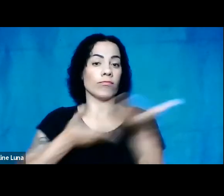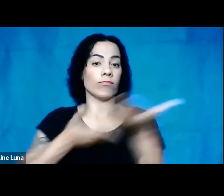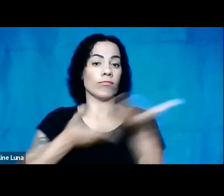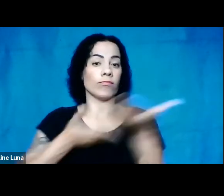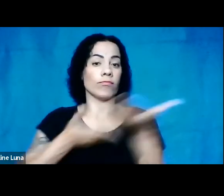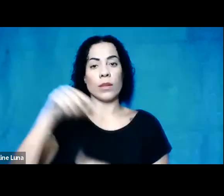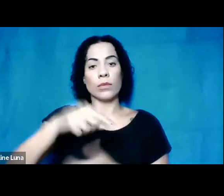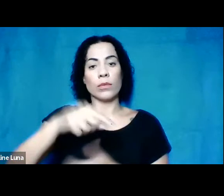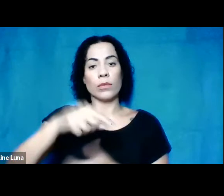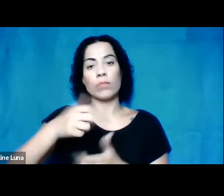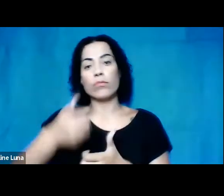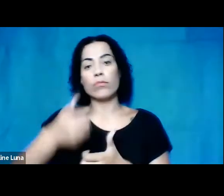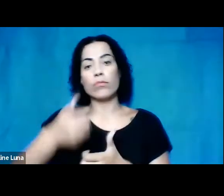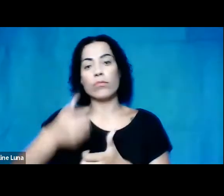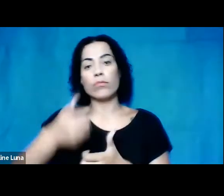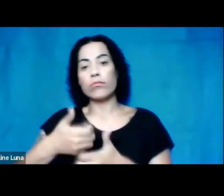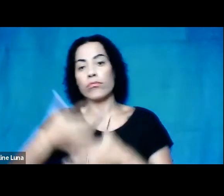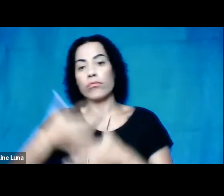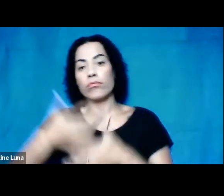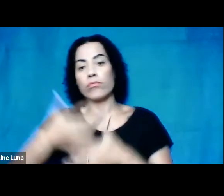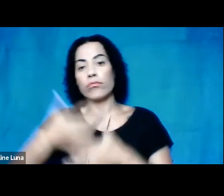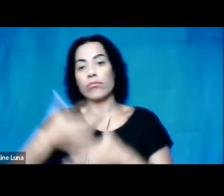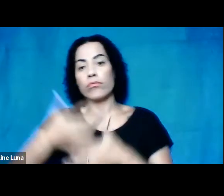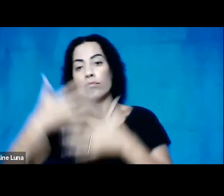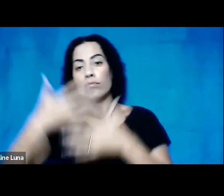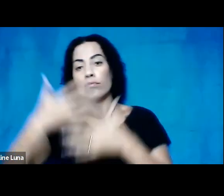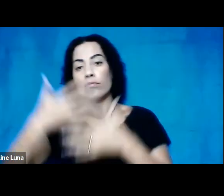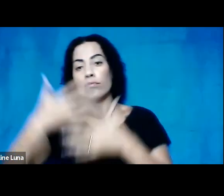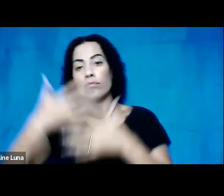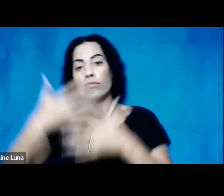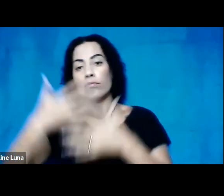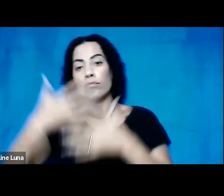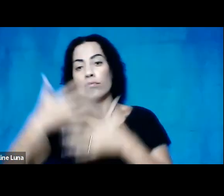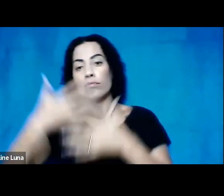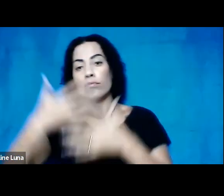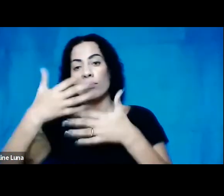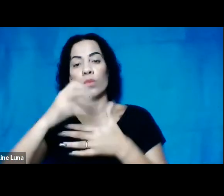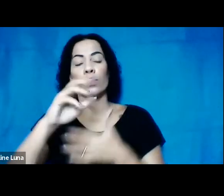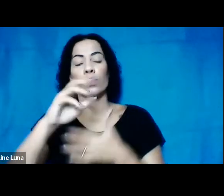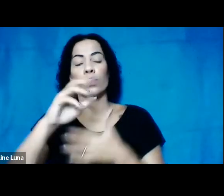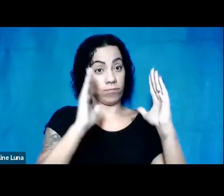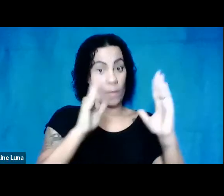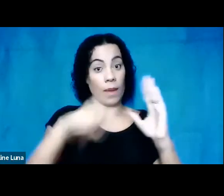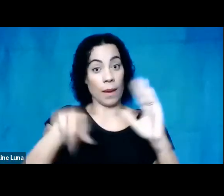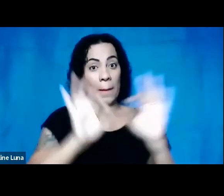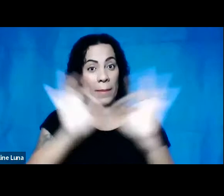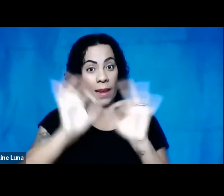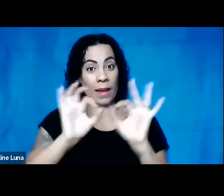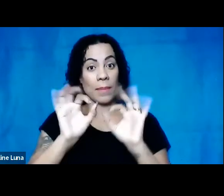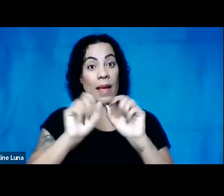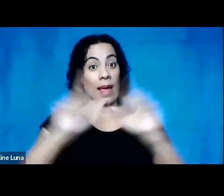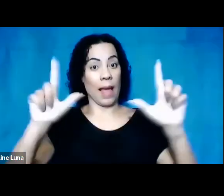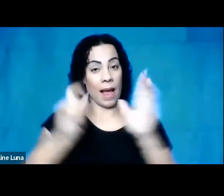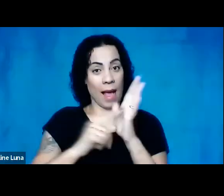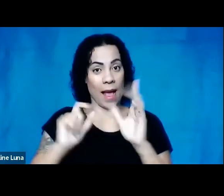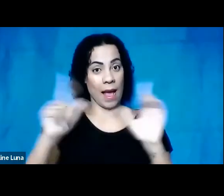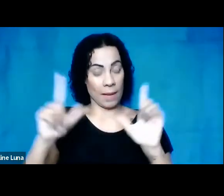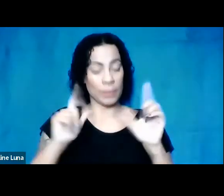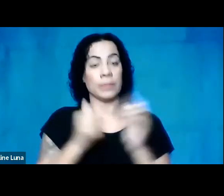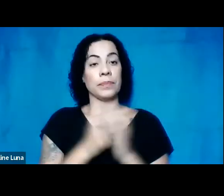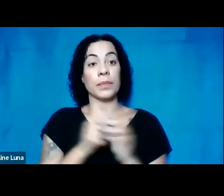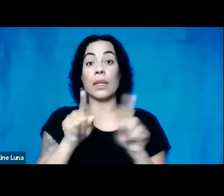chat. O nosso colega, vou então para a primeira rodada, tá? Já preparem aí o dedinho na câmera, galera, e no